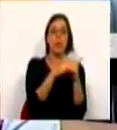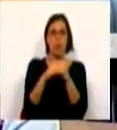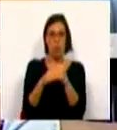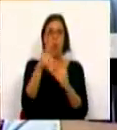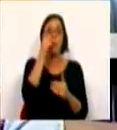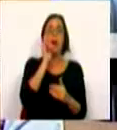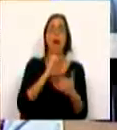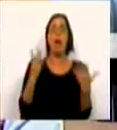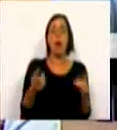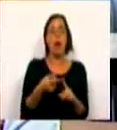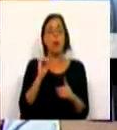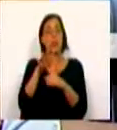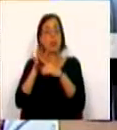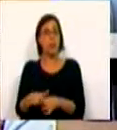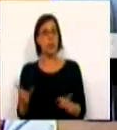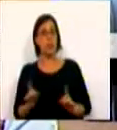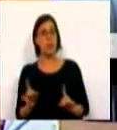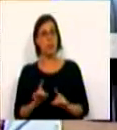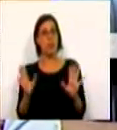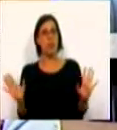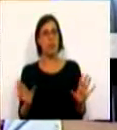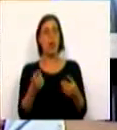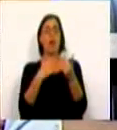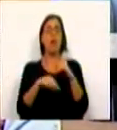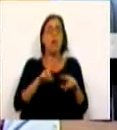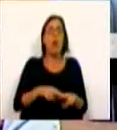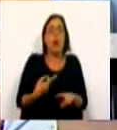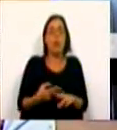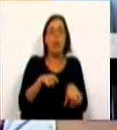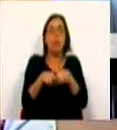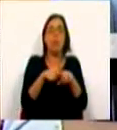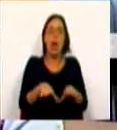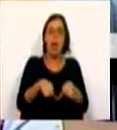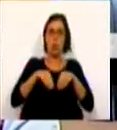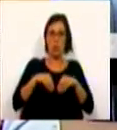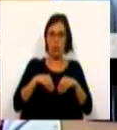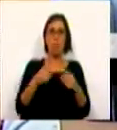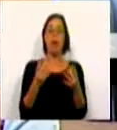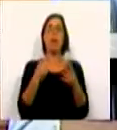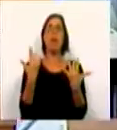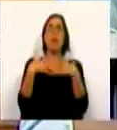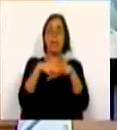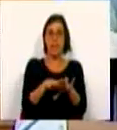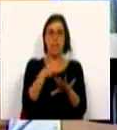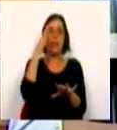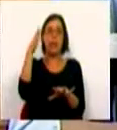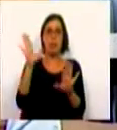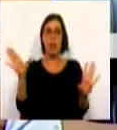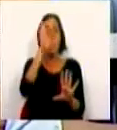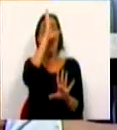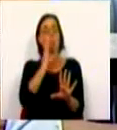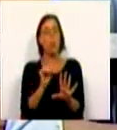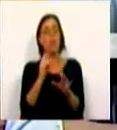de género e não discriminação, bem como o reforço da política de acolhimento e integração de migrantes. O